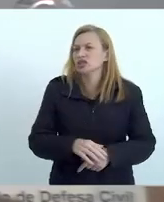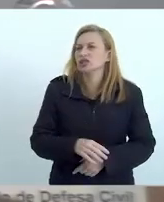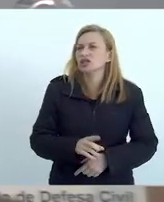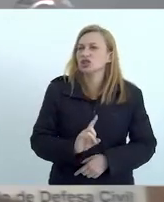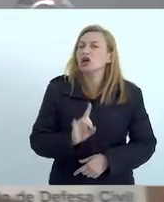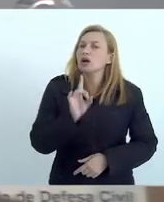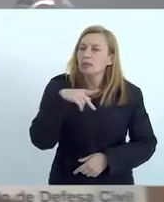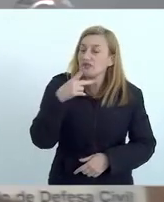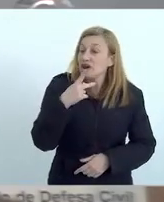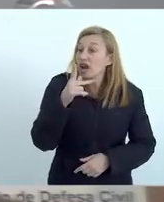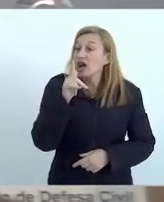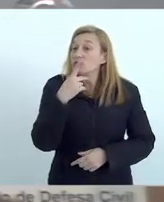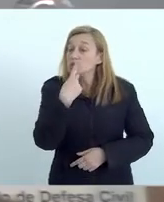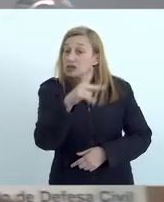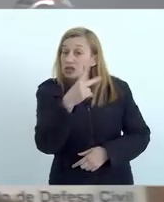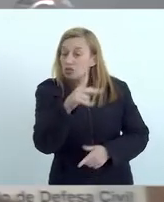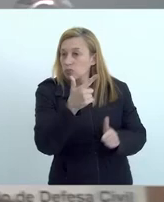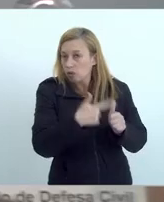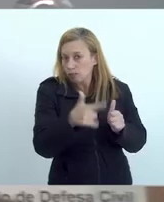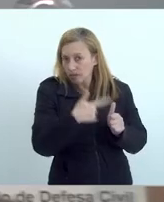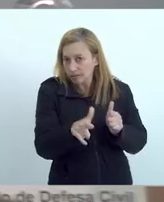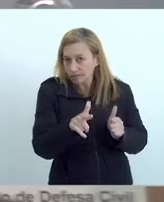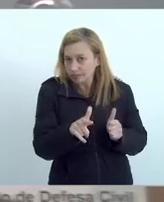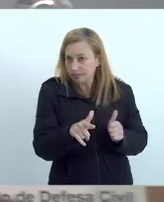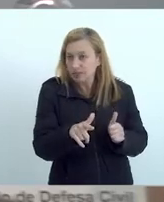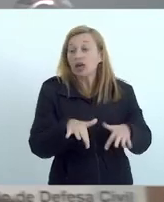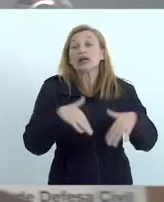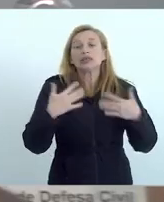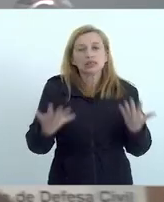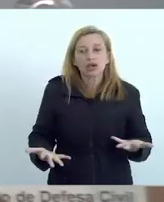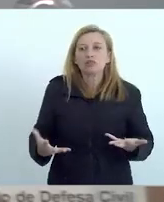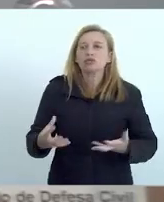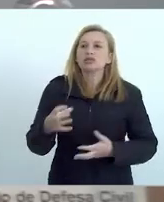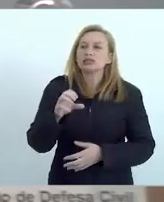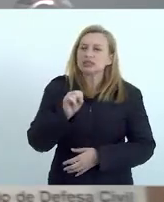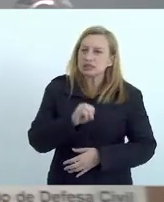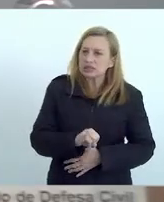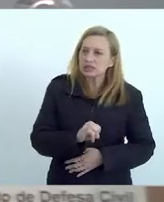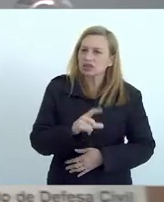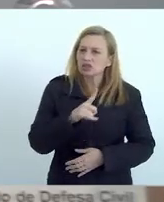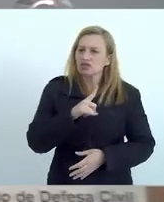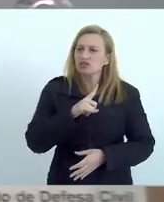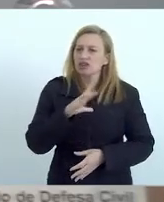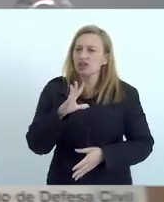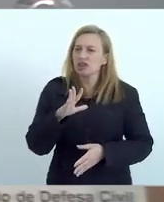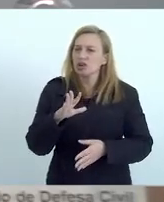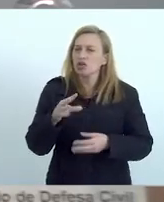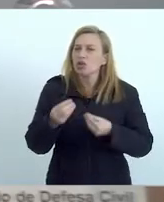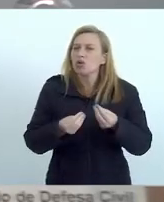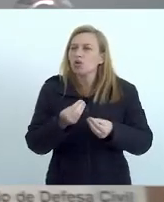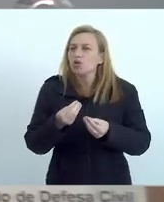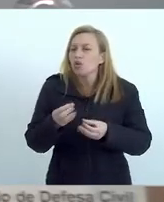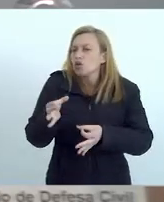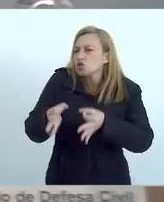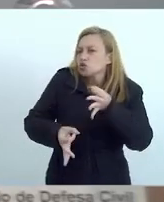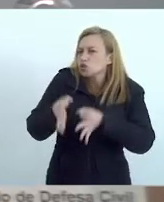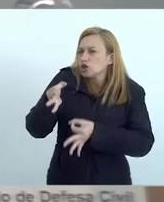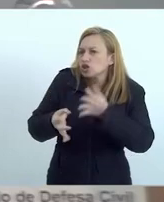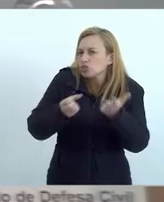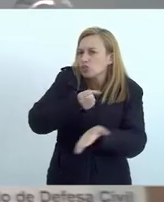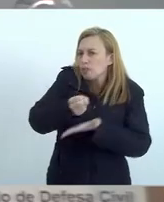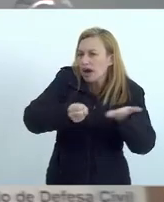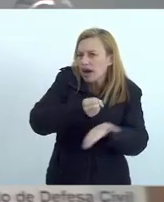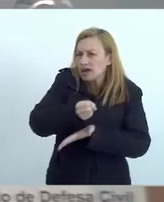para falar exatamente sobre o seu caso bom então se tiver meios jurídicos mês da